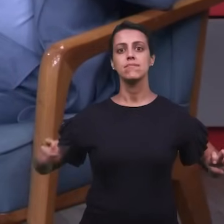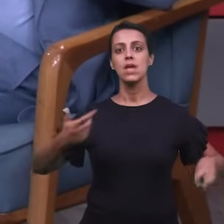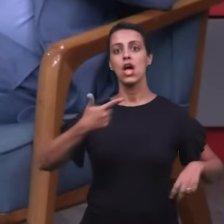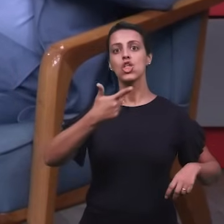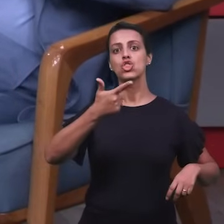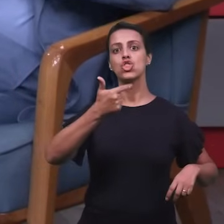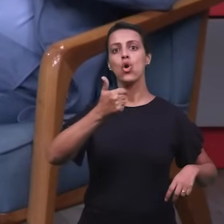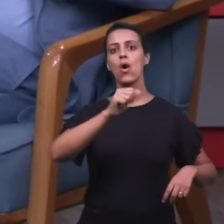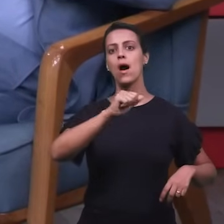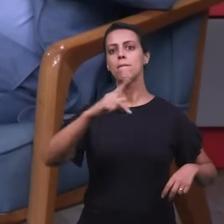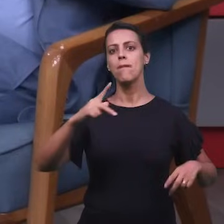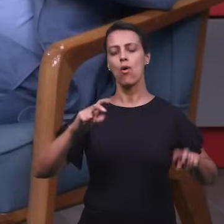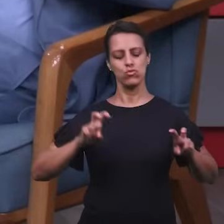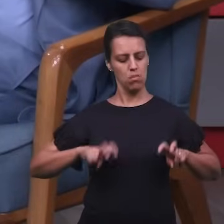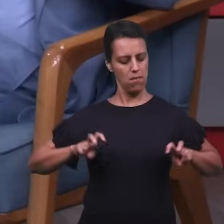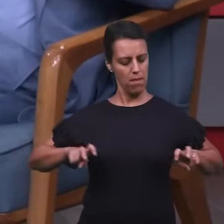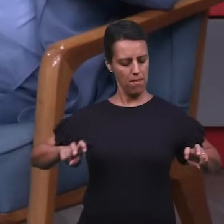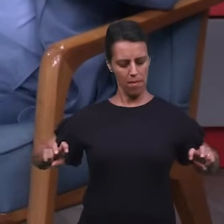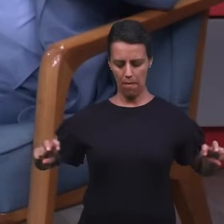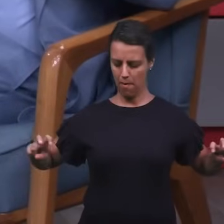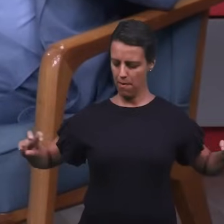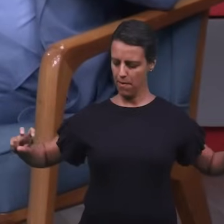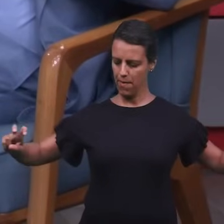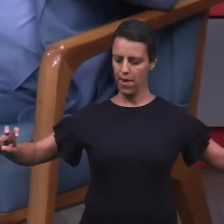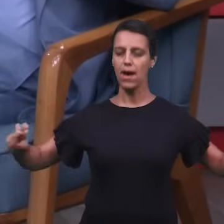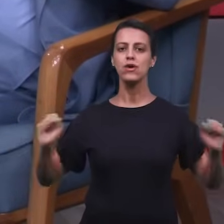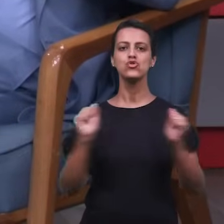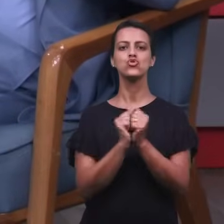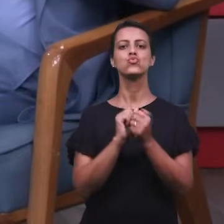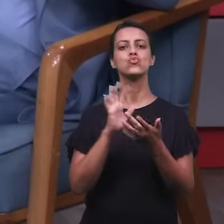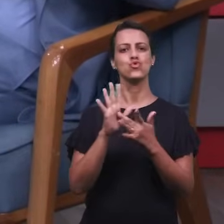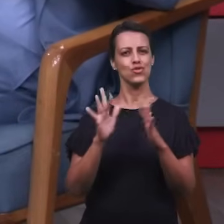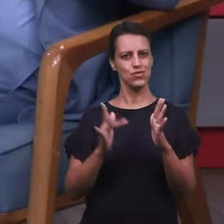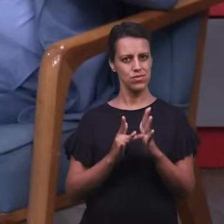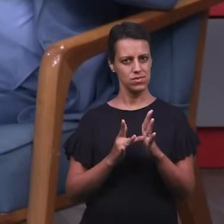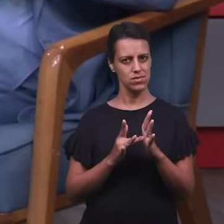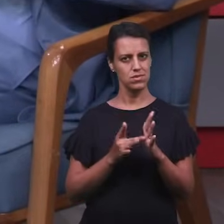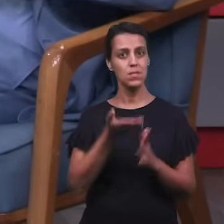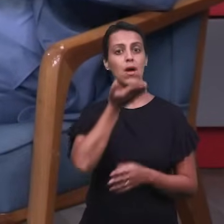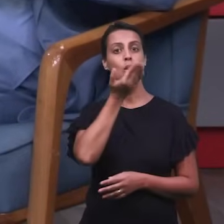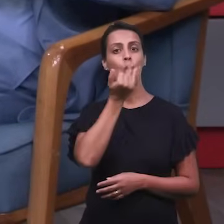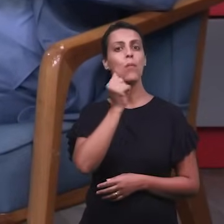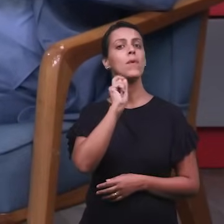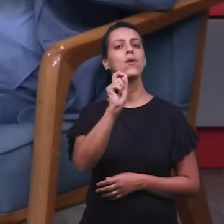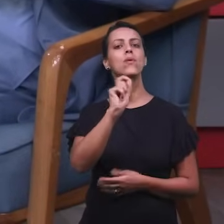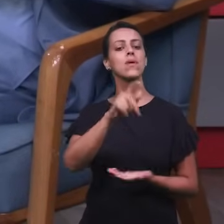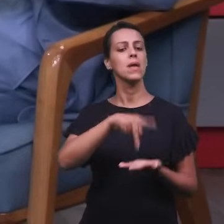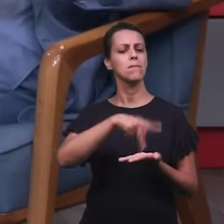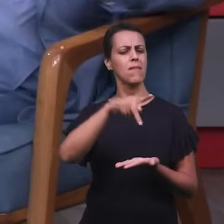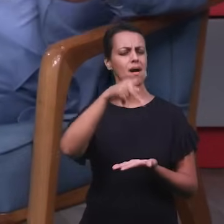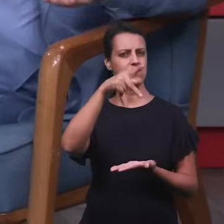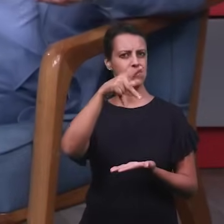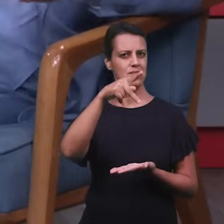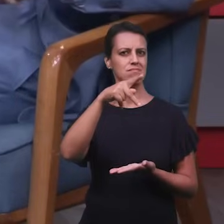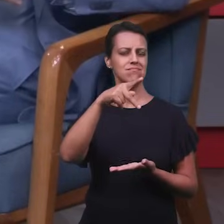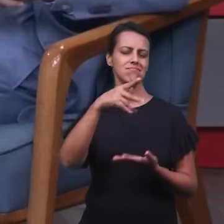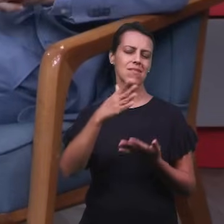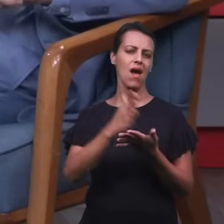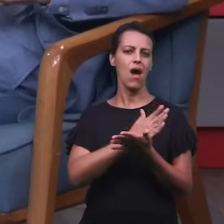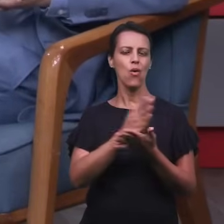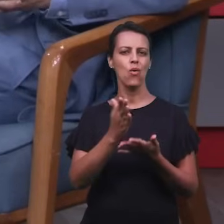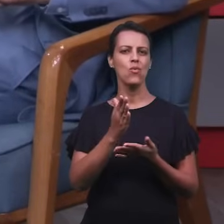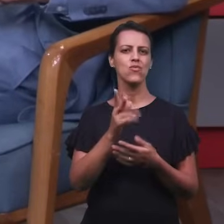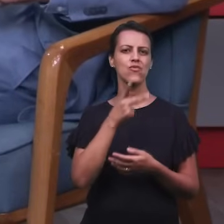seus 12 apóstolos para comer a Páscoa. Alguns chamam de